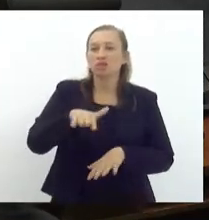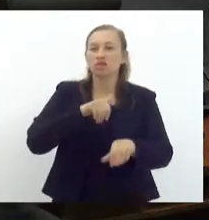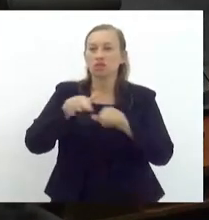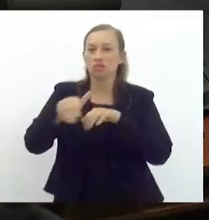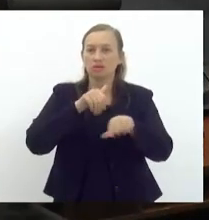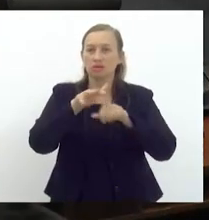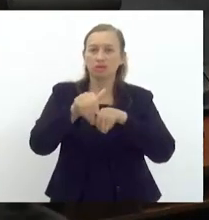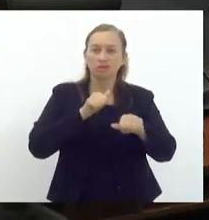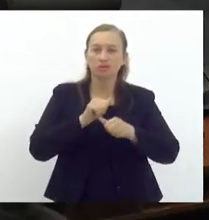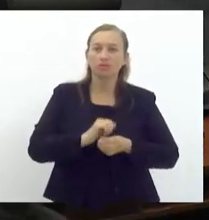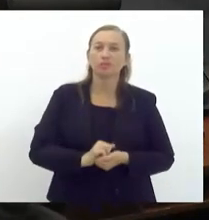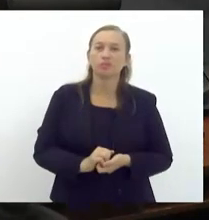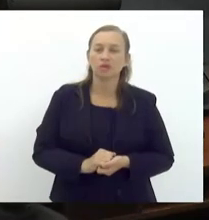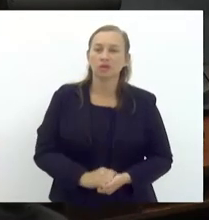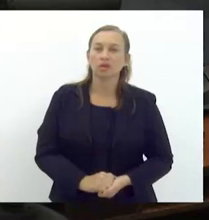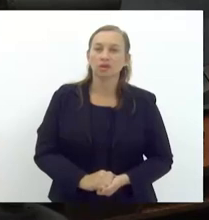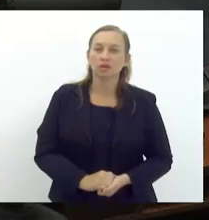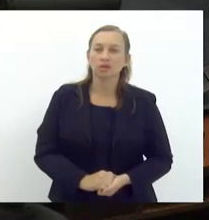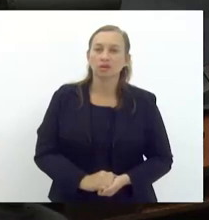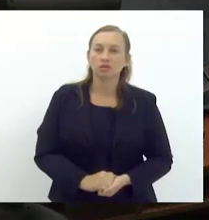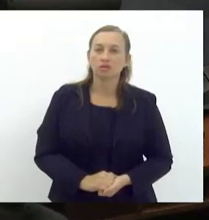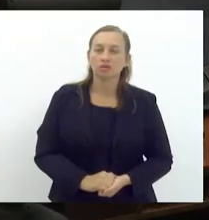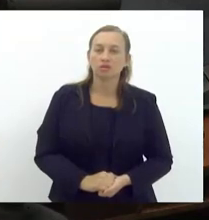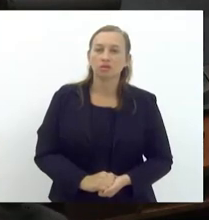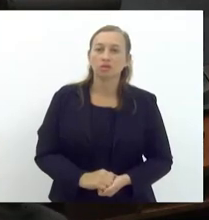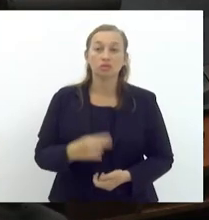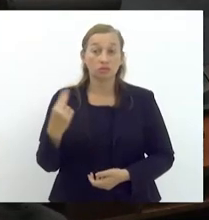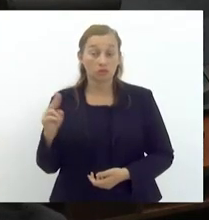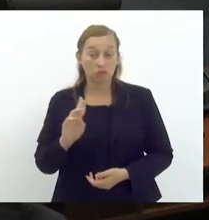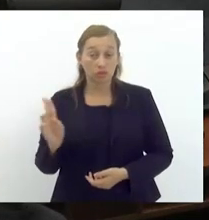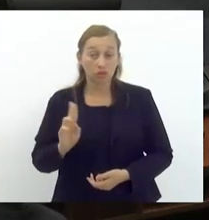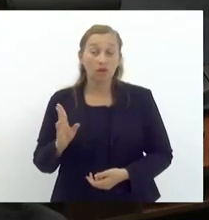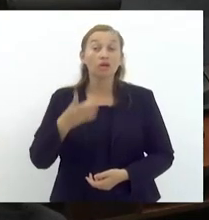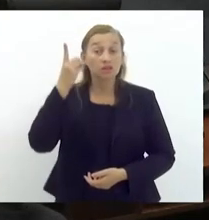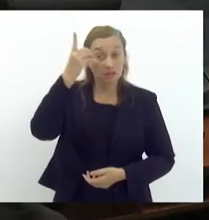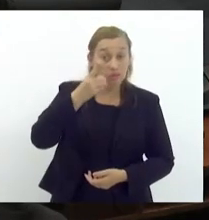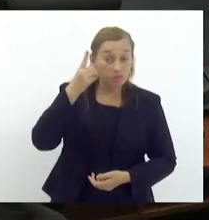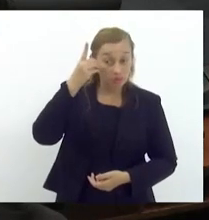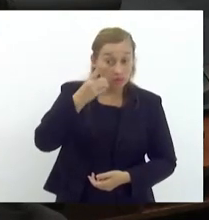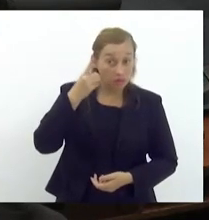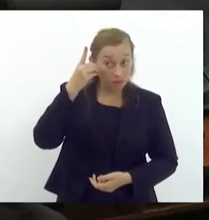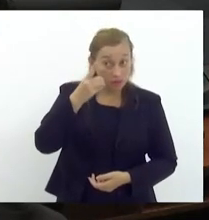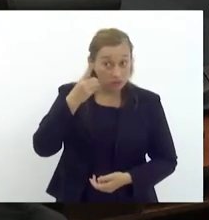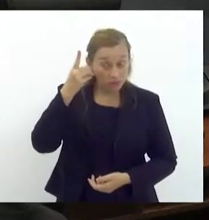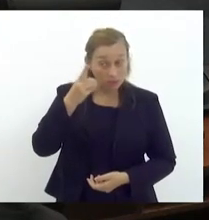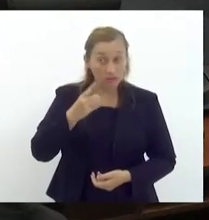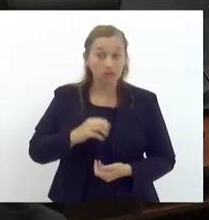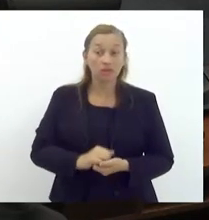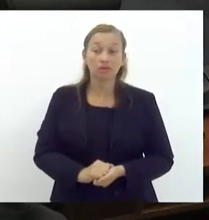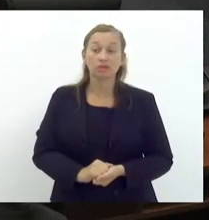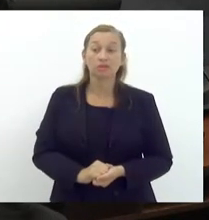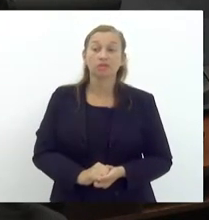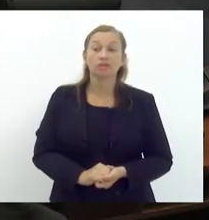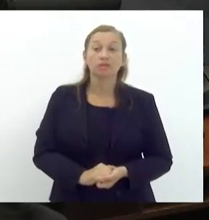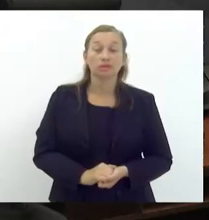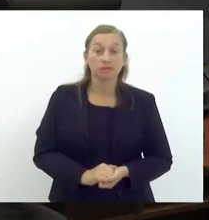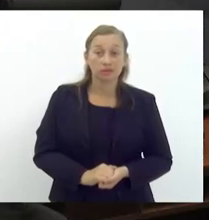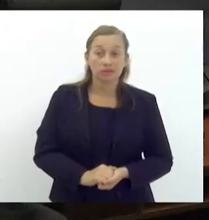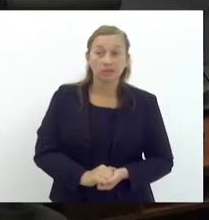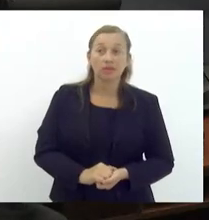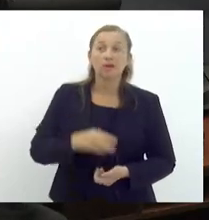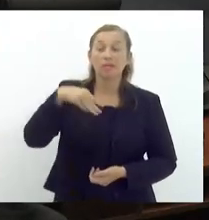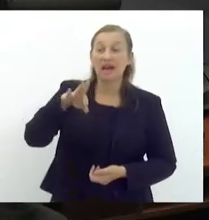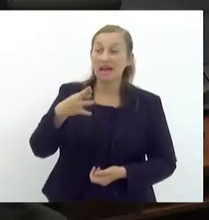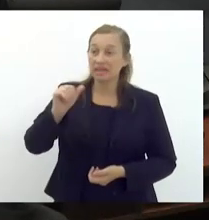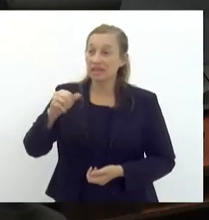chamada nominal deputada Deputado deputada Marina do